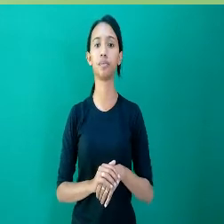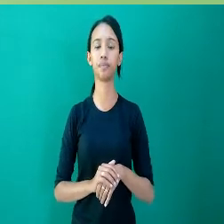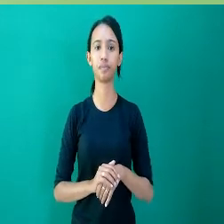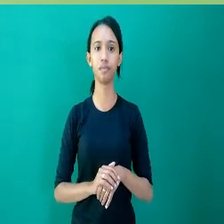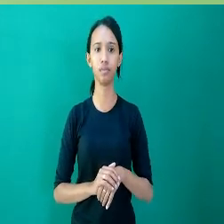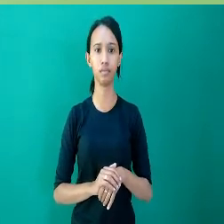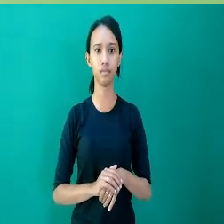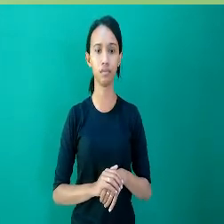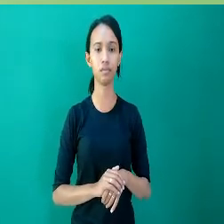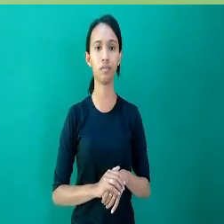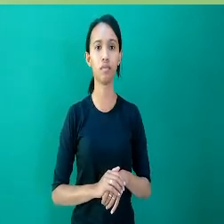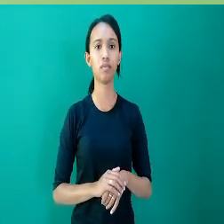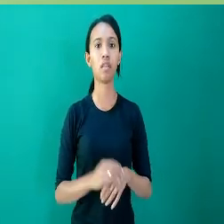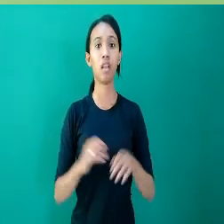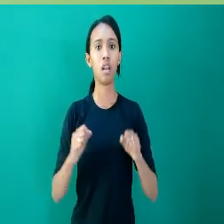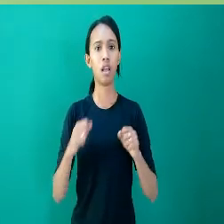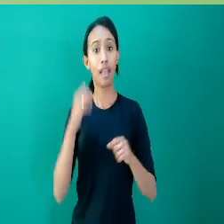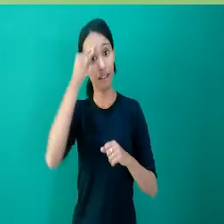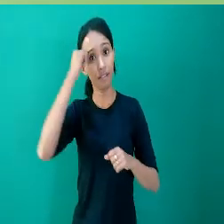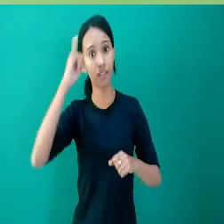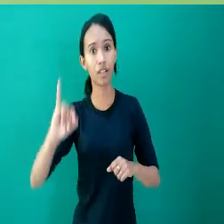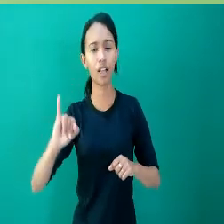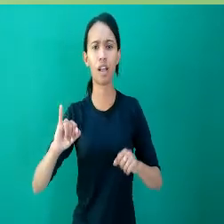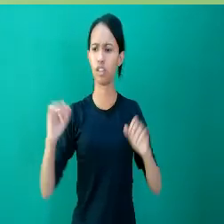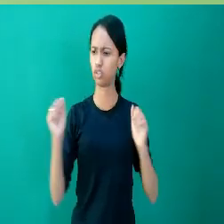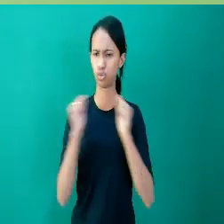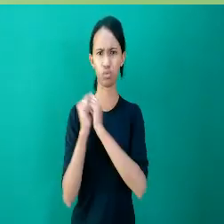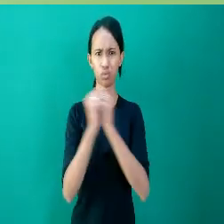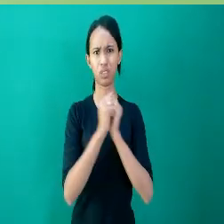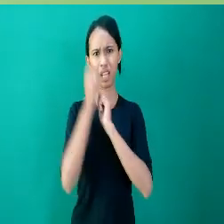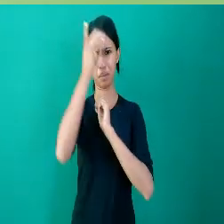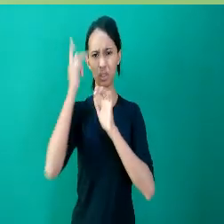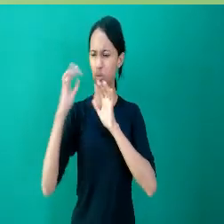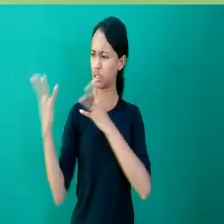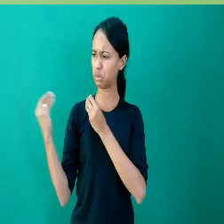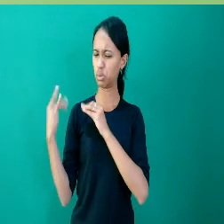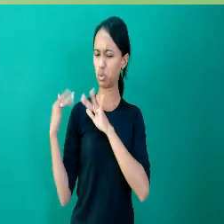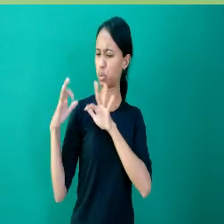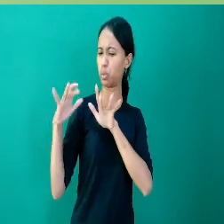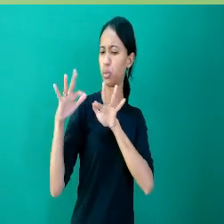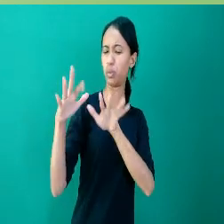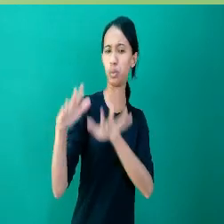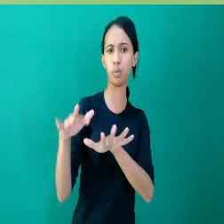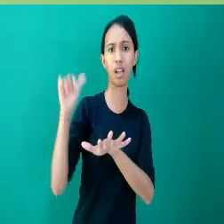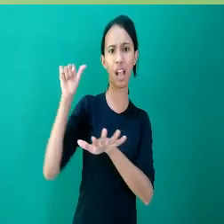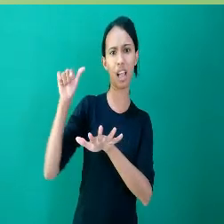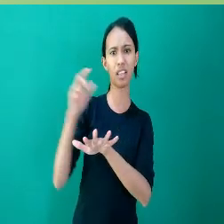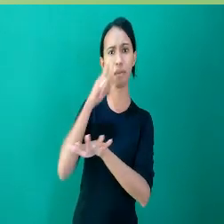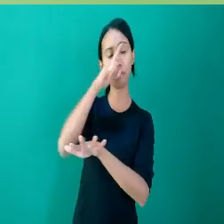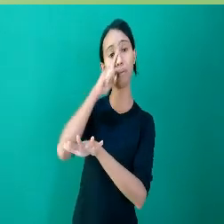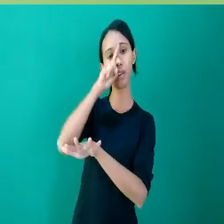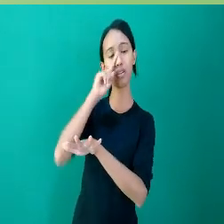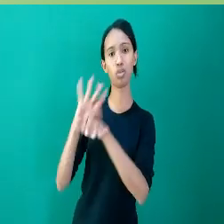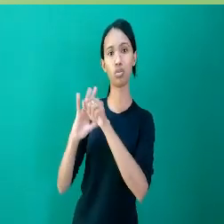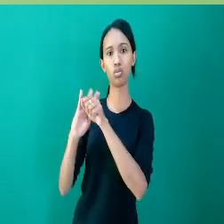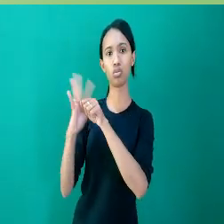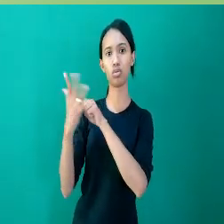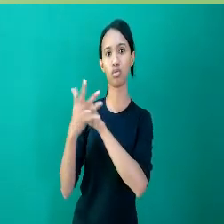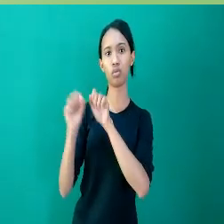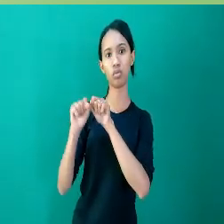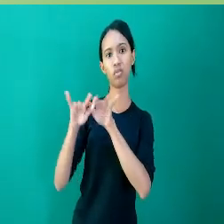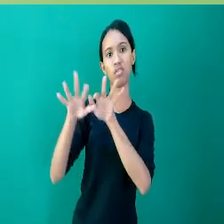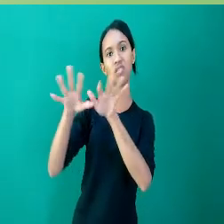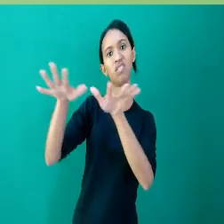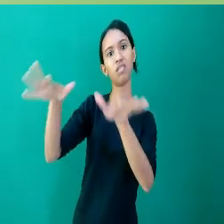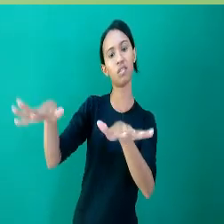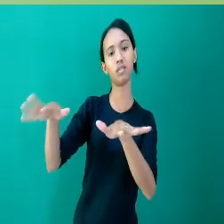denúncia para não estar exatamente. aglomerando, disseminando vírus, né? E claro, porque quando nós não